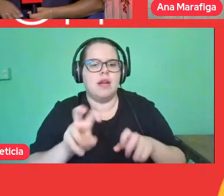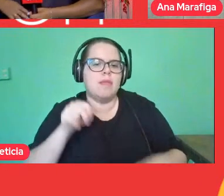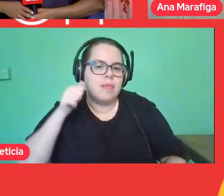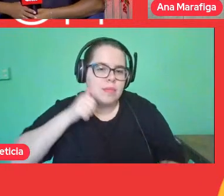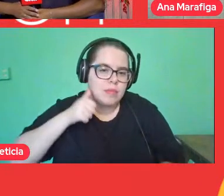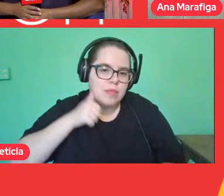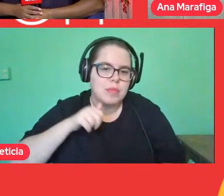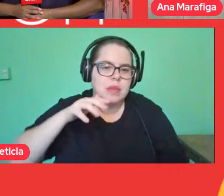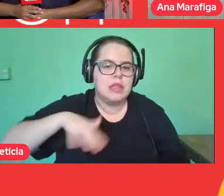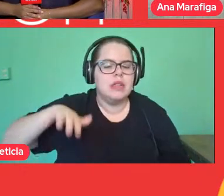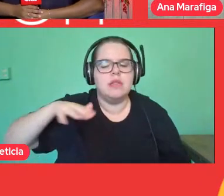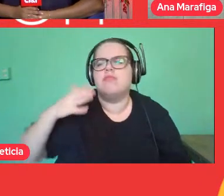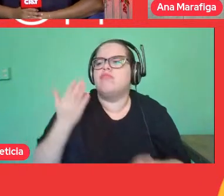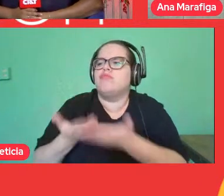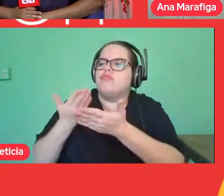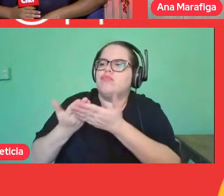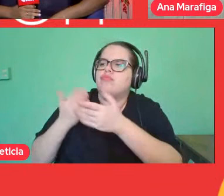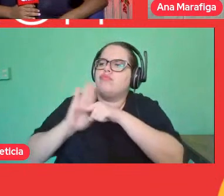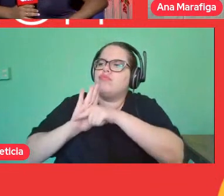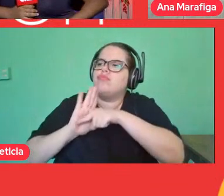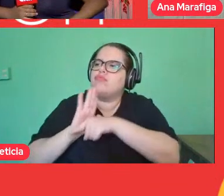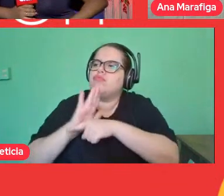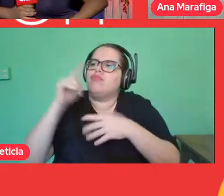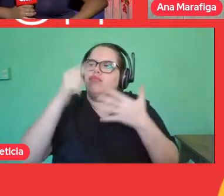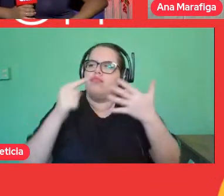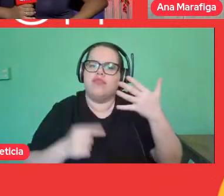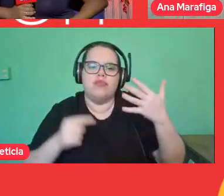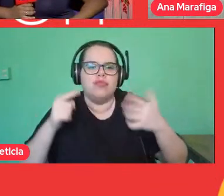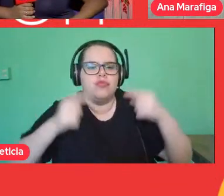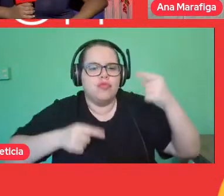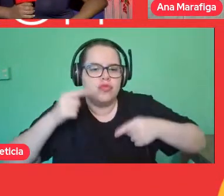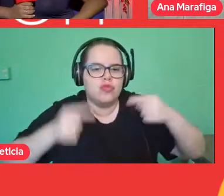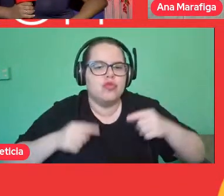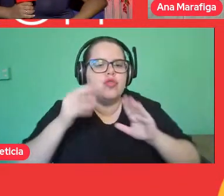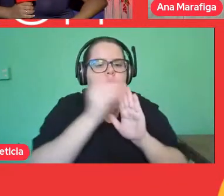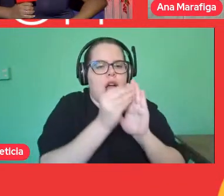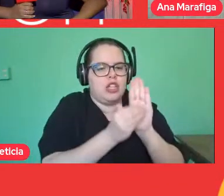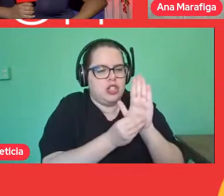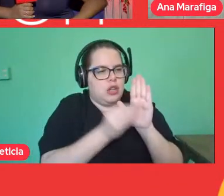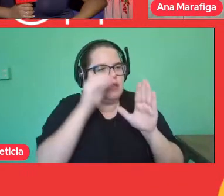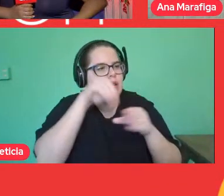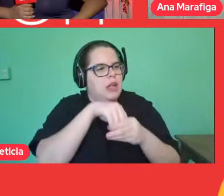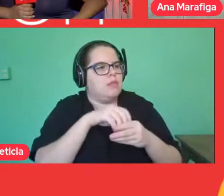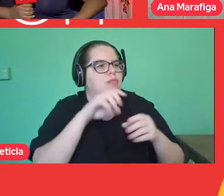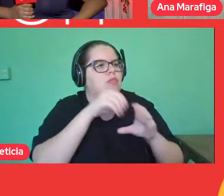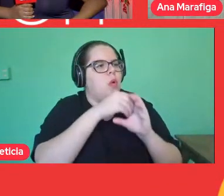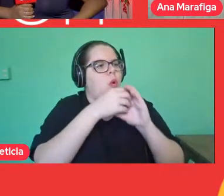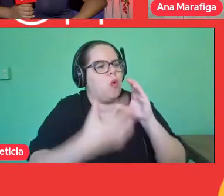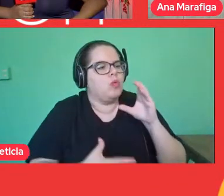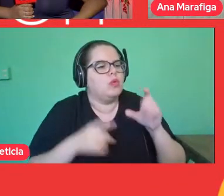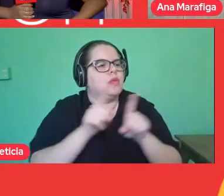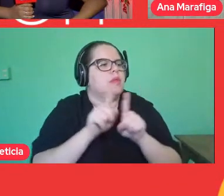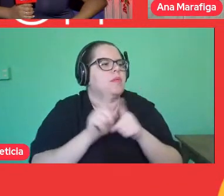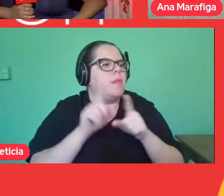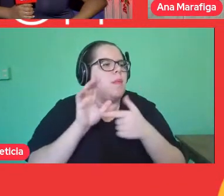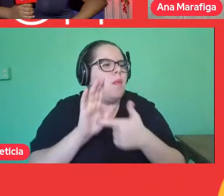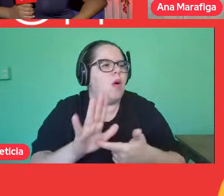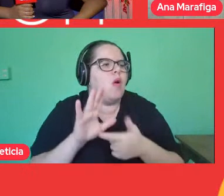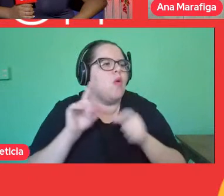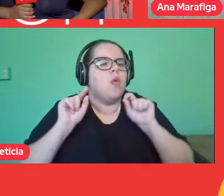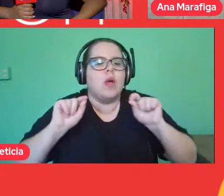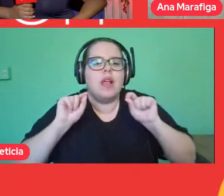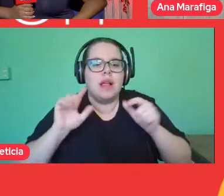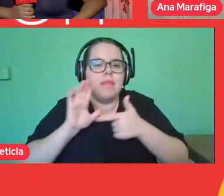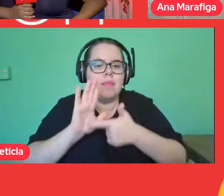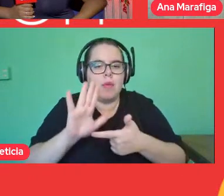elas estudam um tópico antes e a gente discute nessa agenda. E depois a gente também captura quais foram